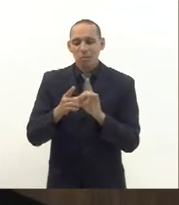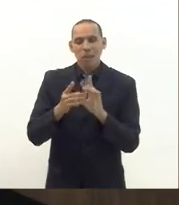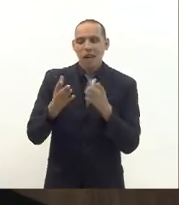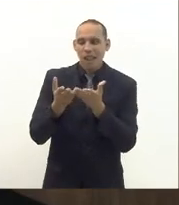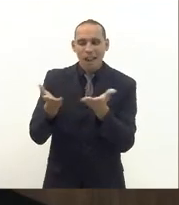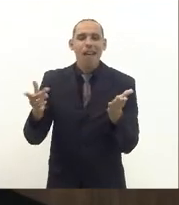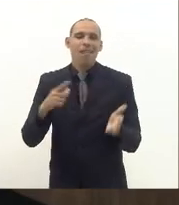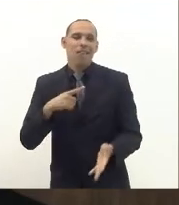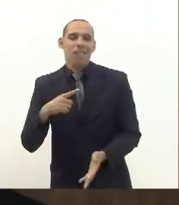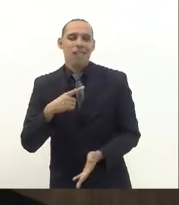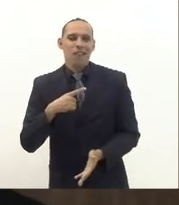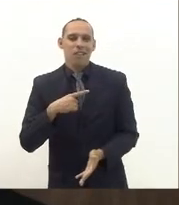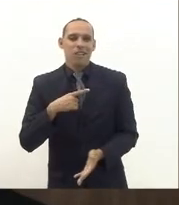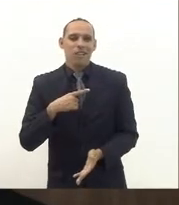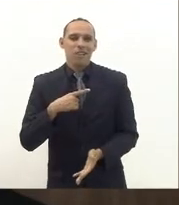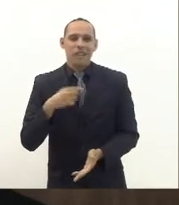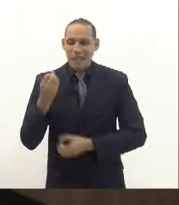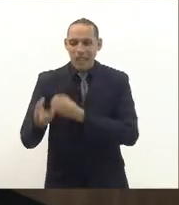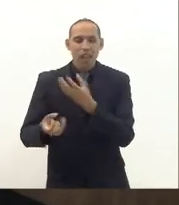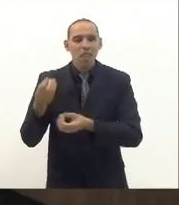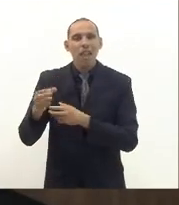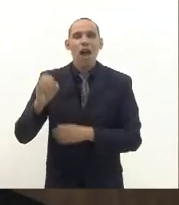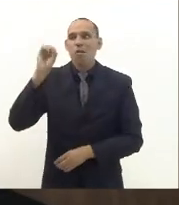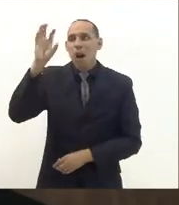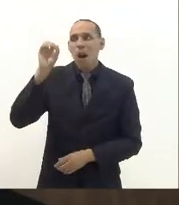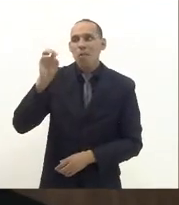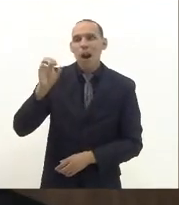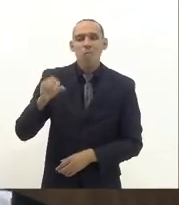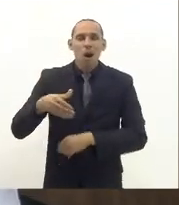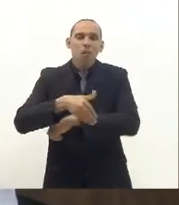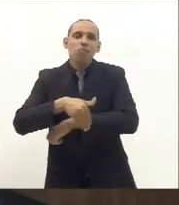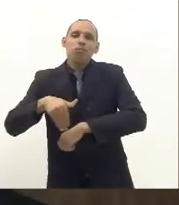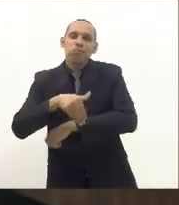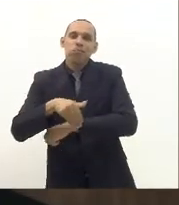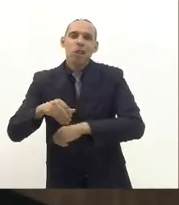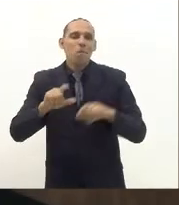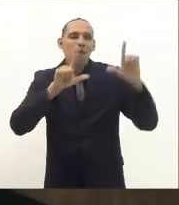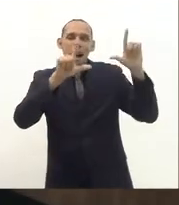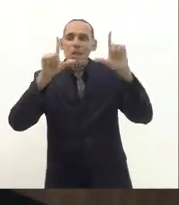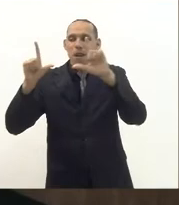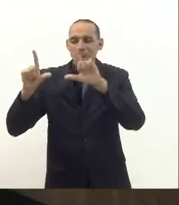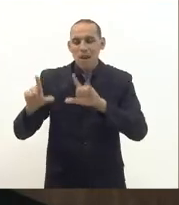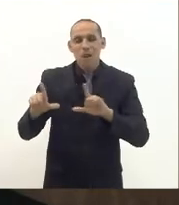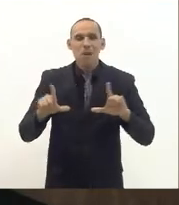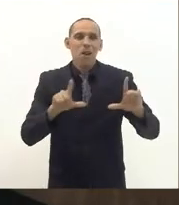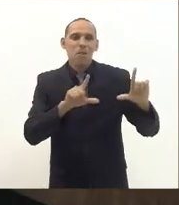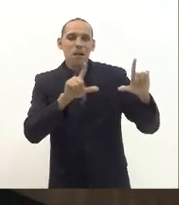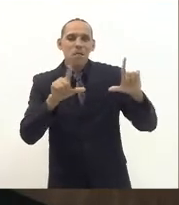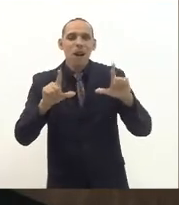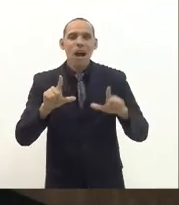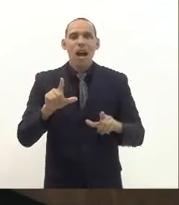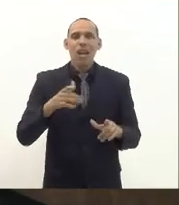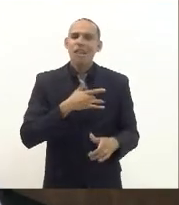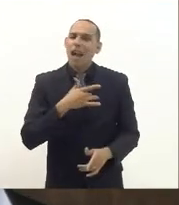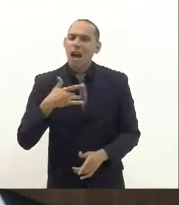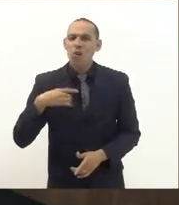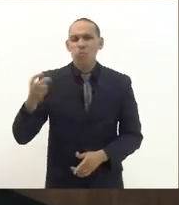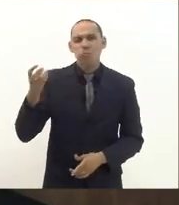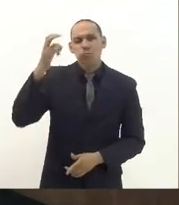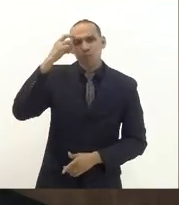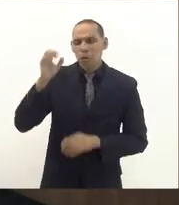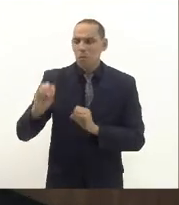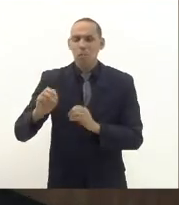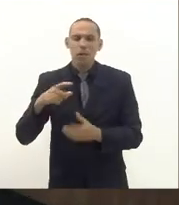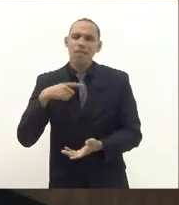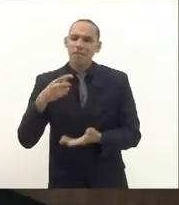de direitos um estado que garante sinalização nas vias emplacamento equipamentos de saúde de Cultura de